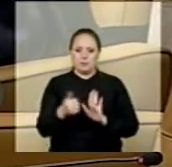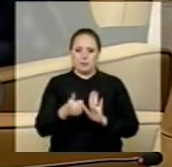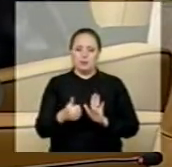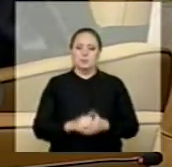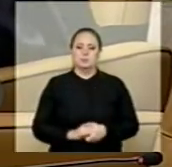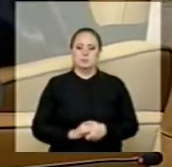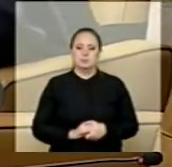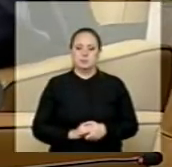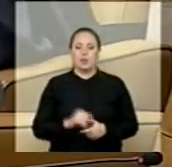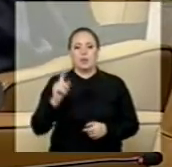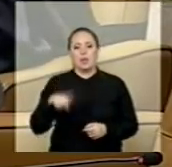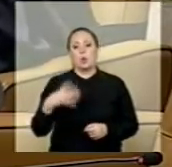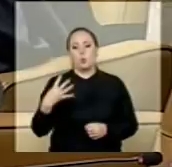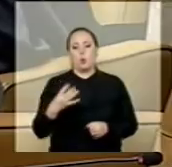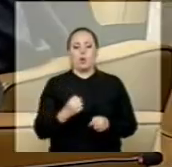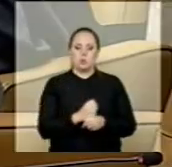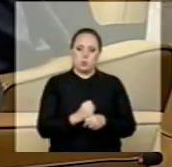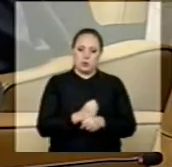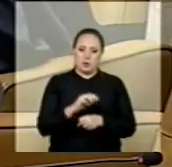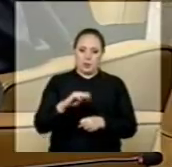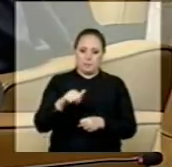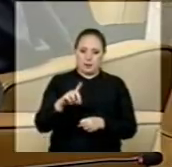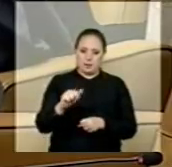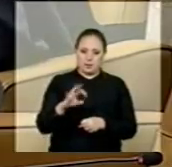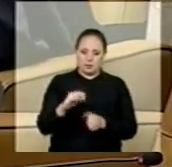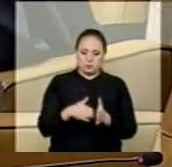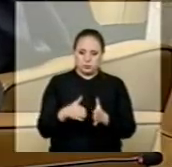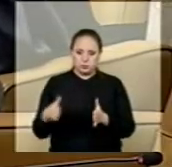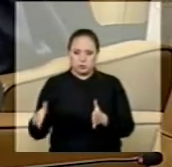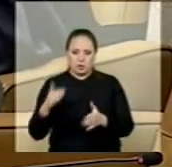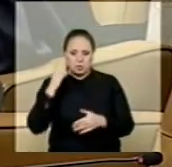será de 4 anos o mandato dos deputados estaduais,